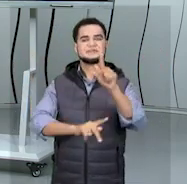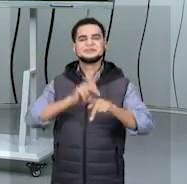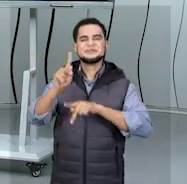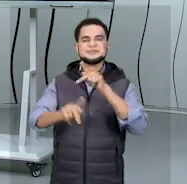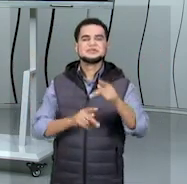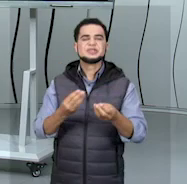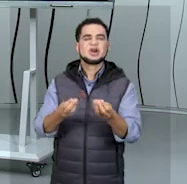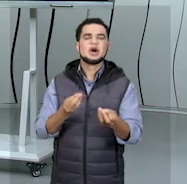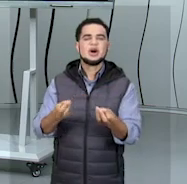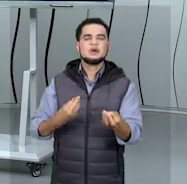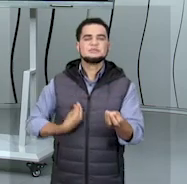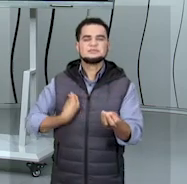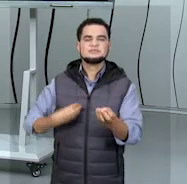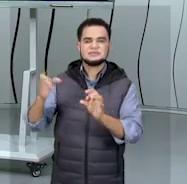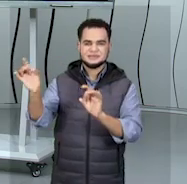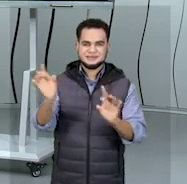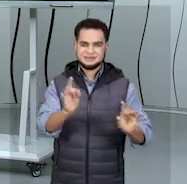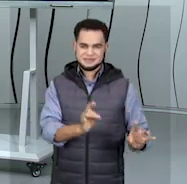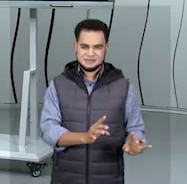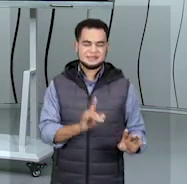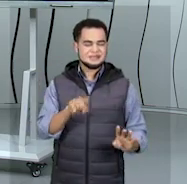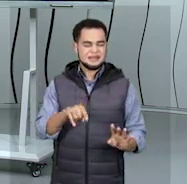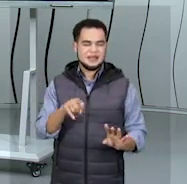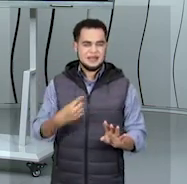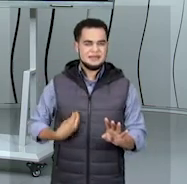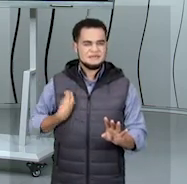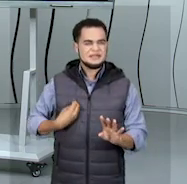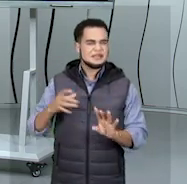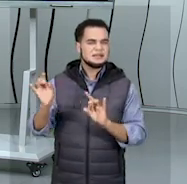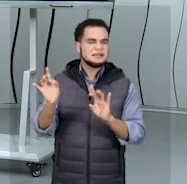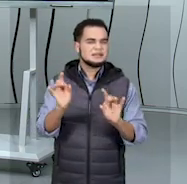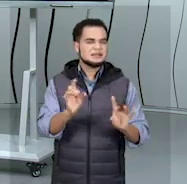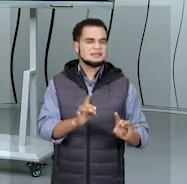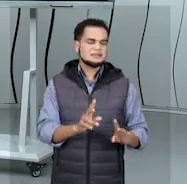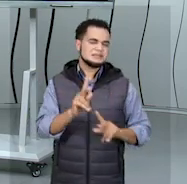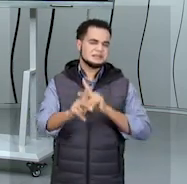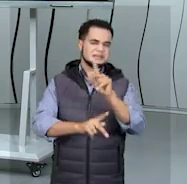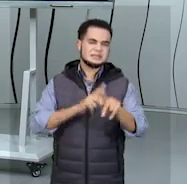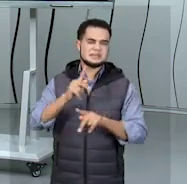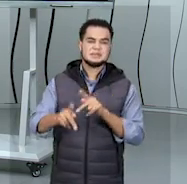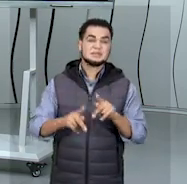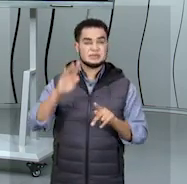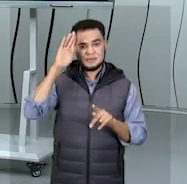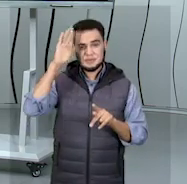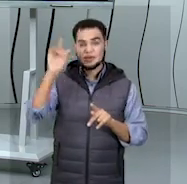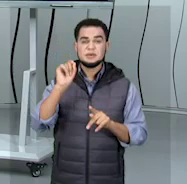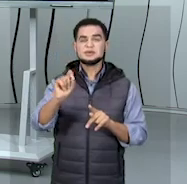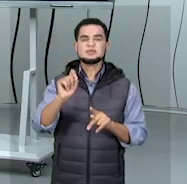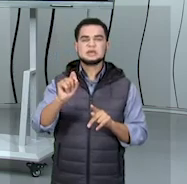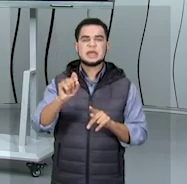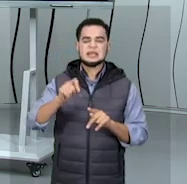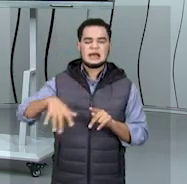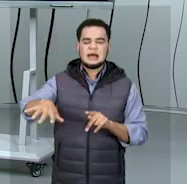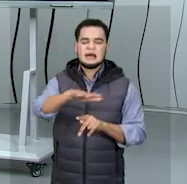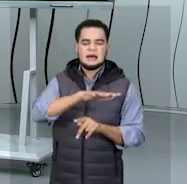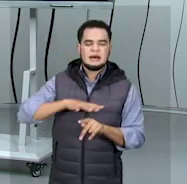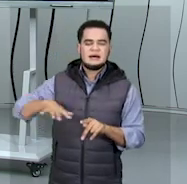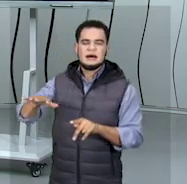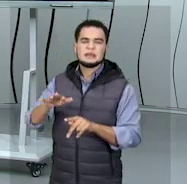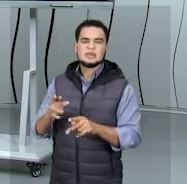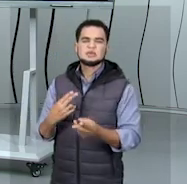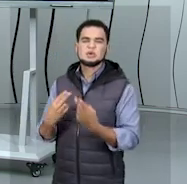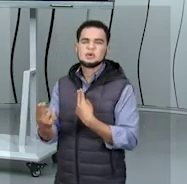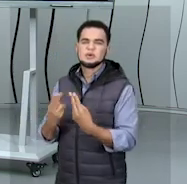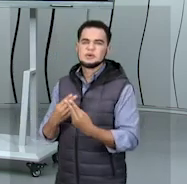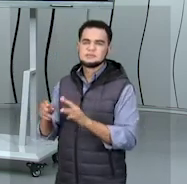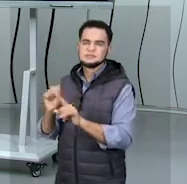Ou seja, o dia a dia do homem, principalmente nas partes mais urbanizadas da